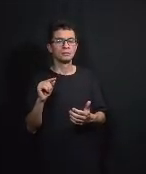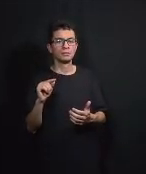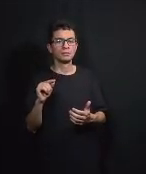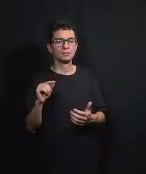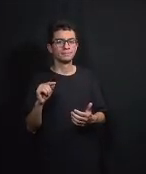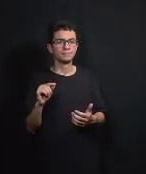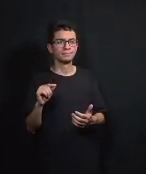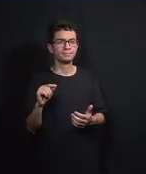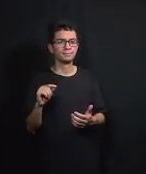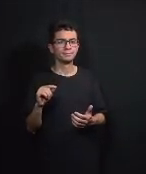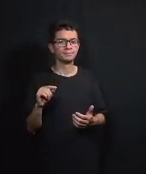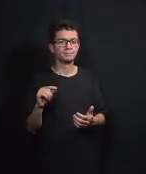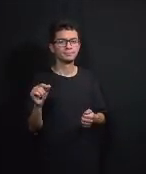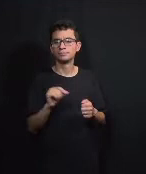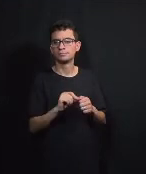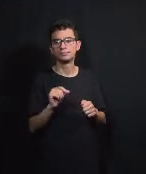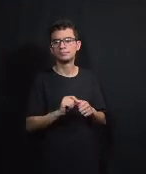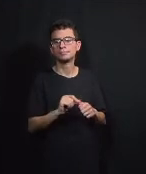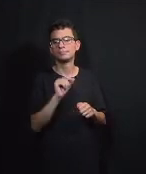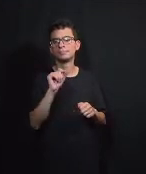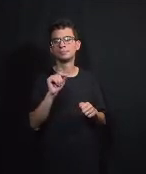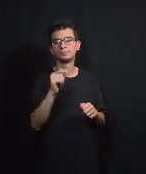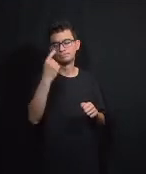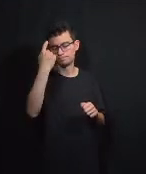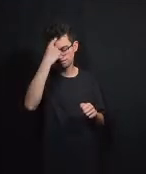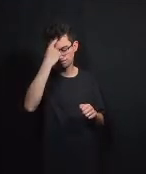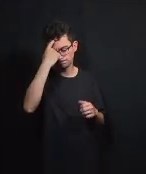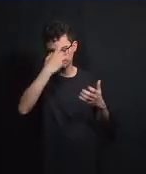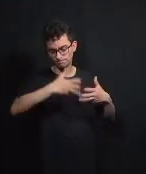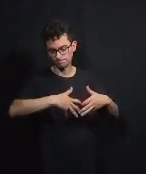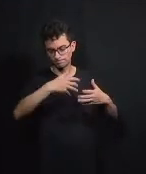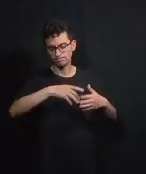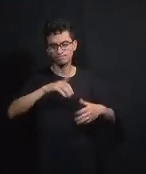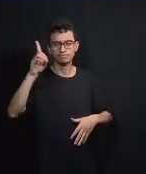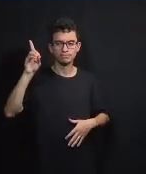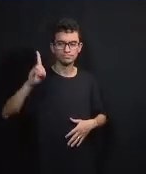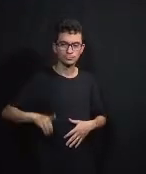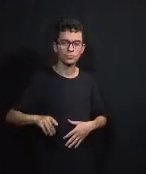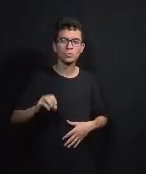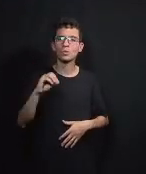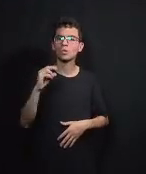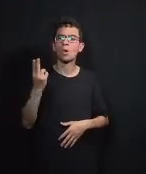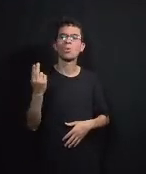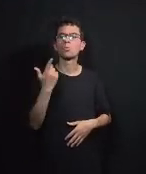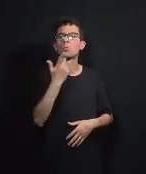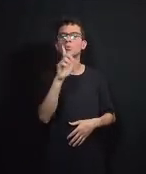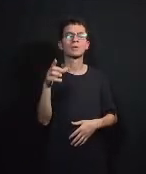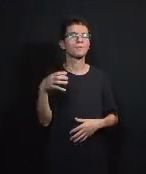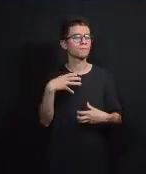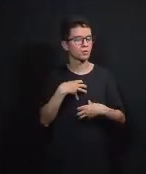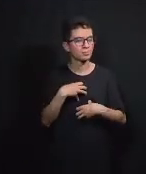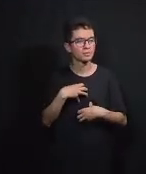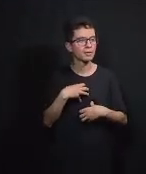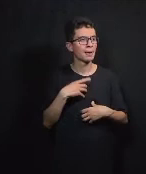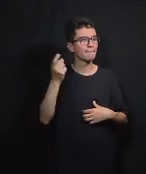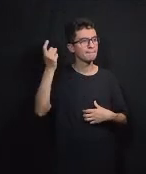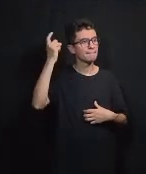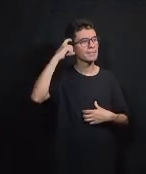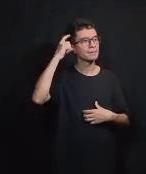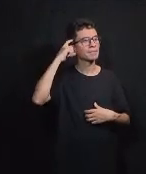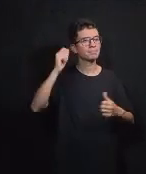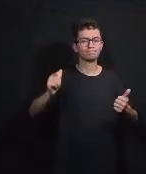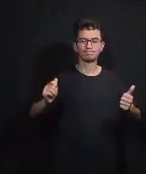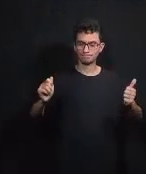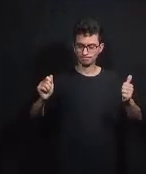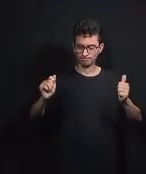na ação um pensamento de extrema direita, ou em certos aspectos um pensamento muito conservador.